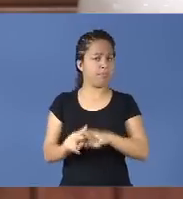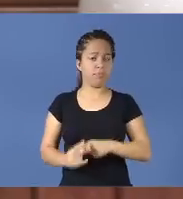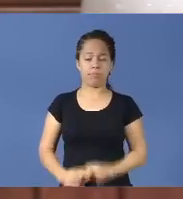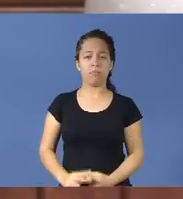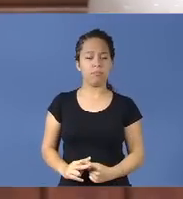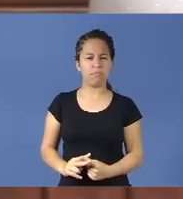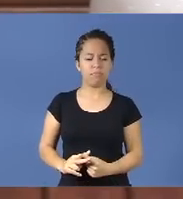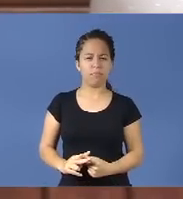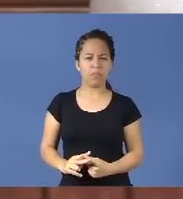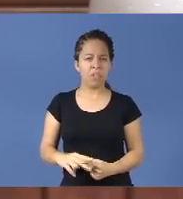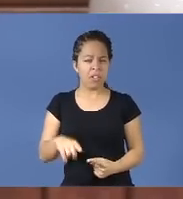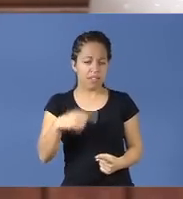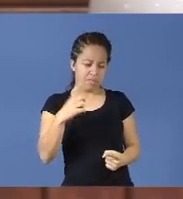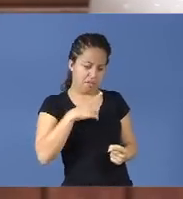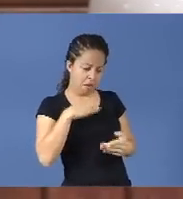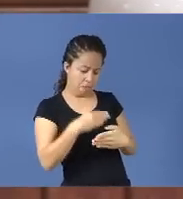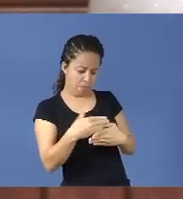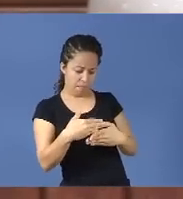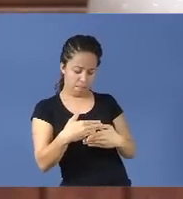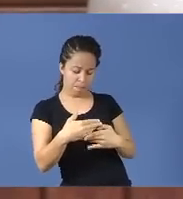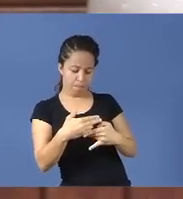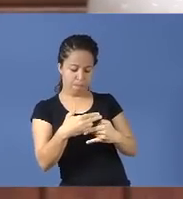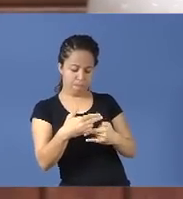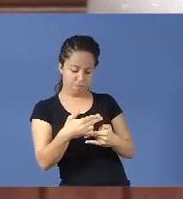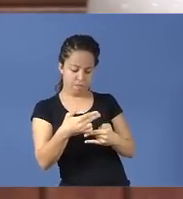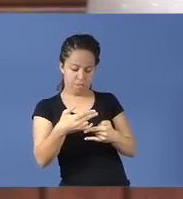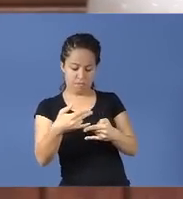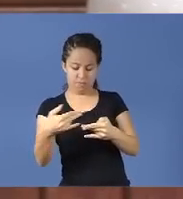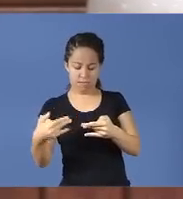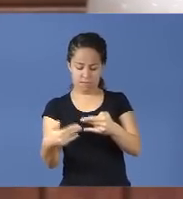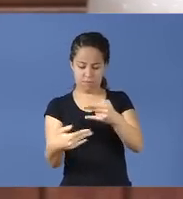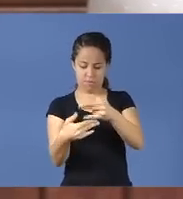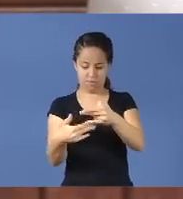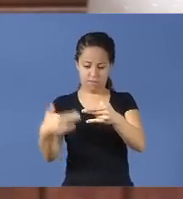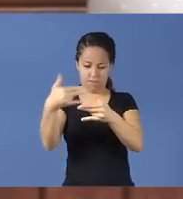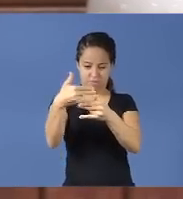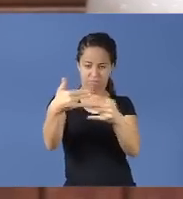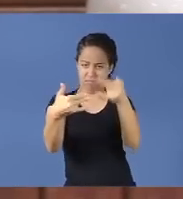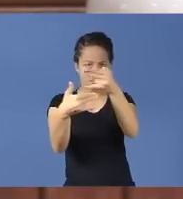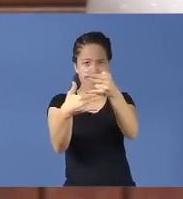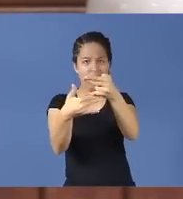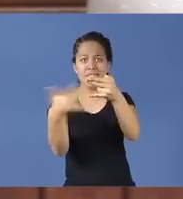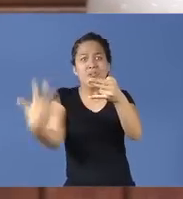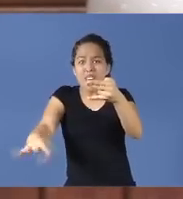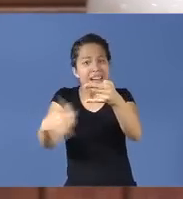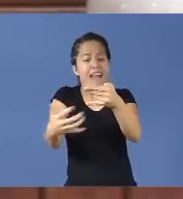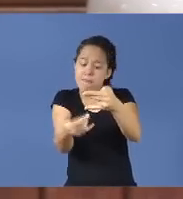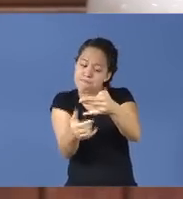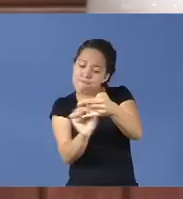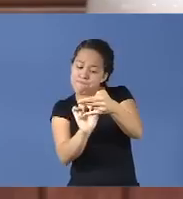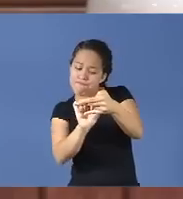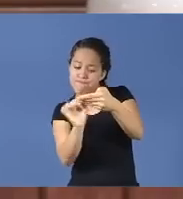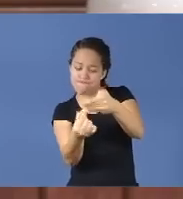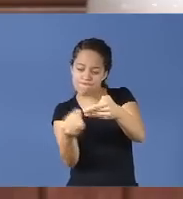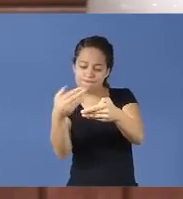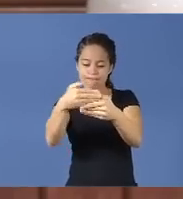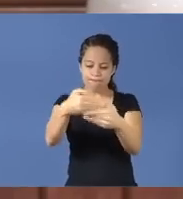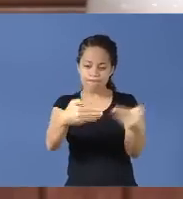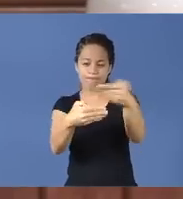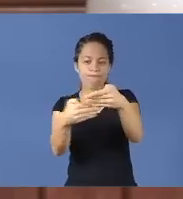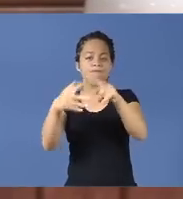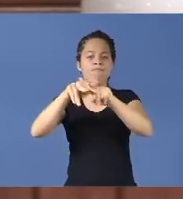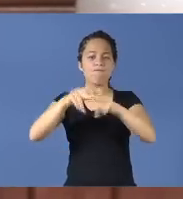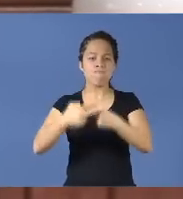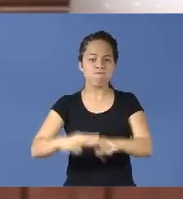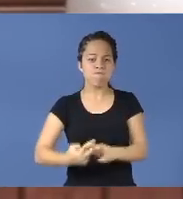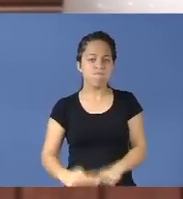vamos admitir que as brechas sejam abertas nem por ninguém, nem por Tobias,